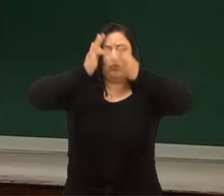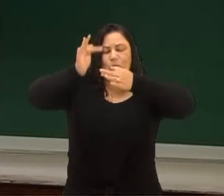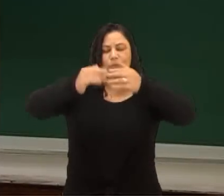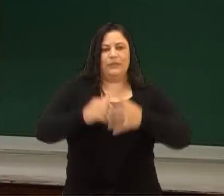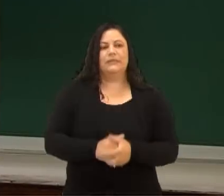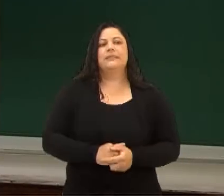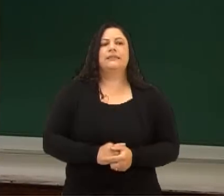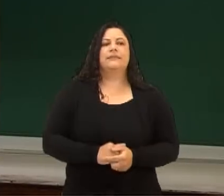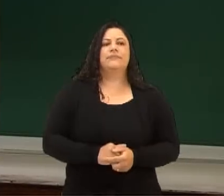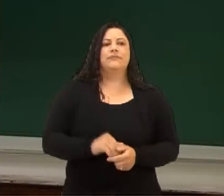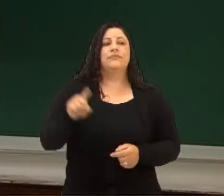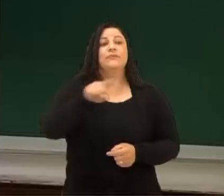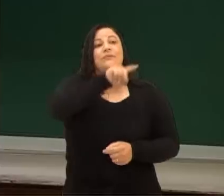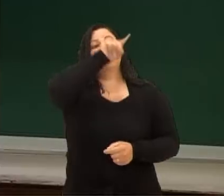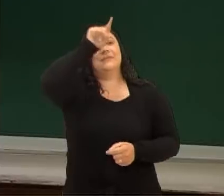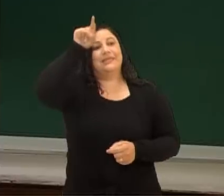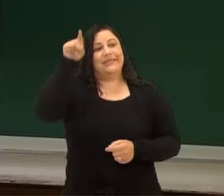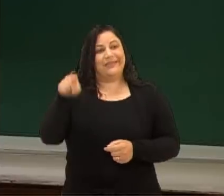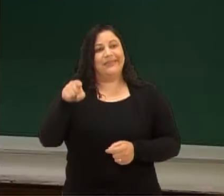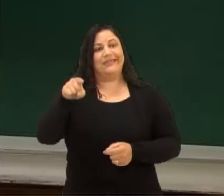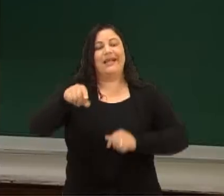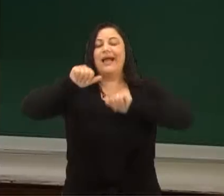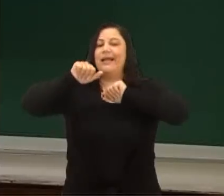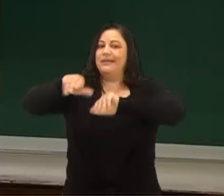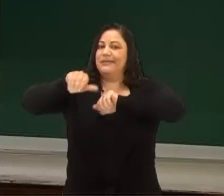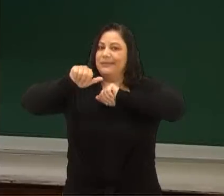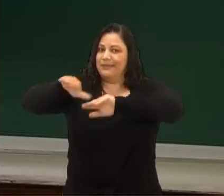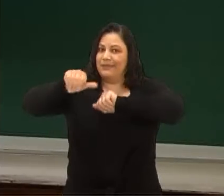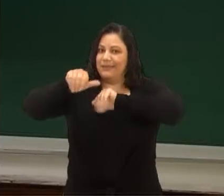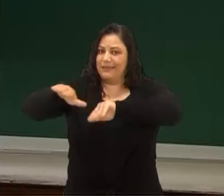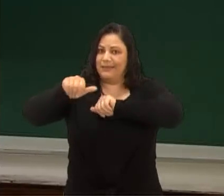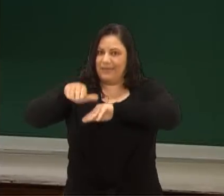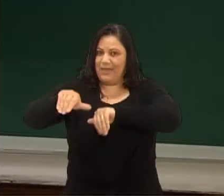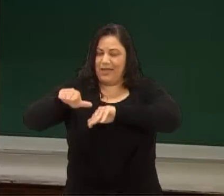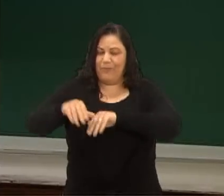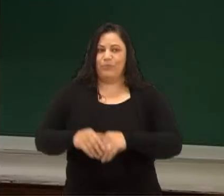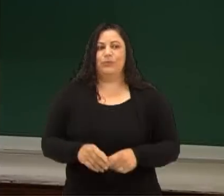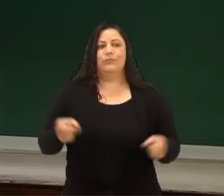outono. Lá em setembro, troca. O hemisfério